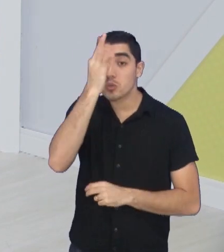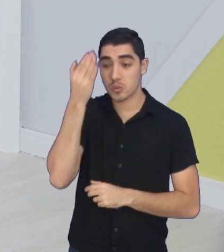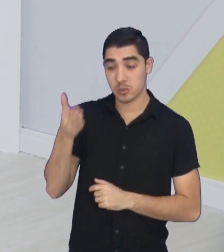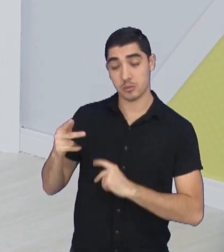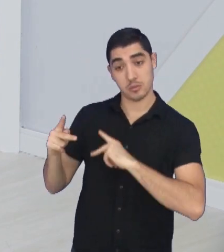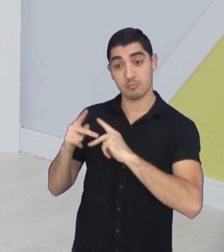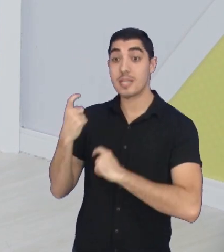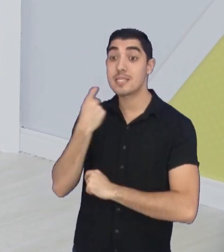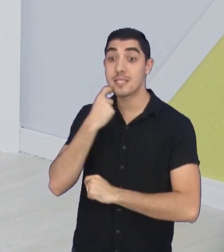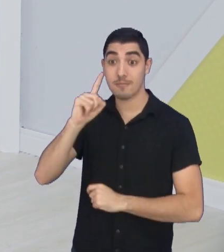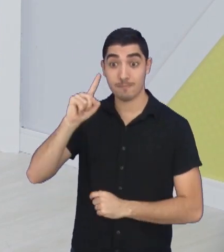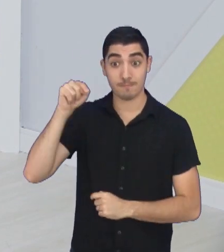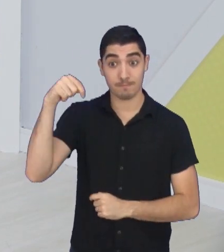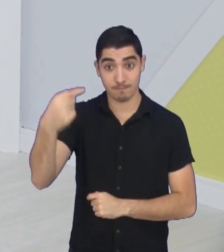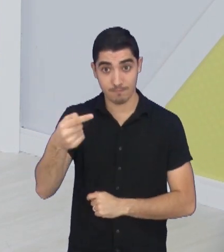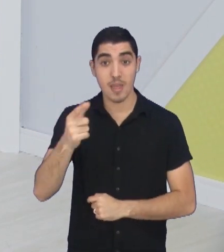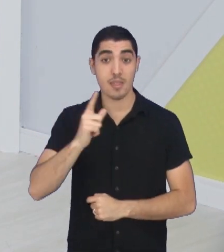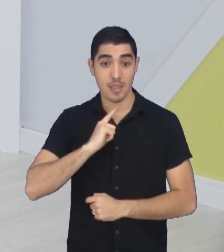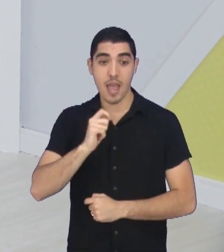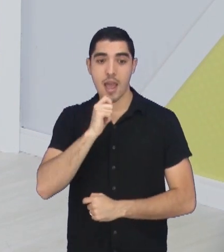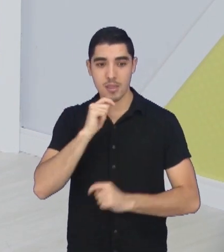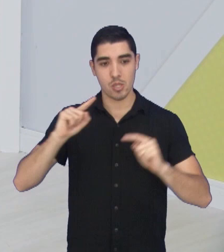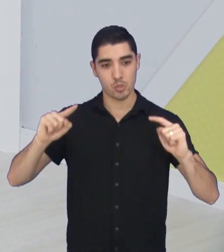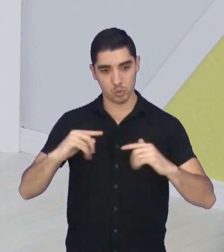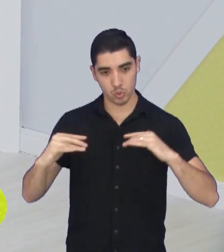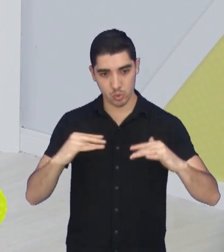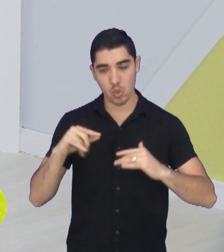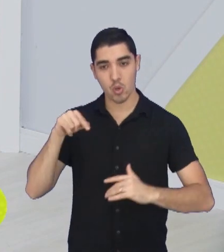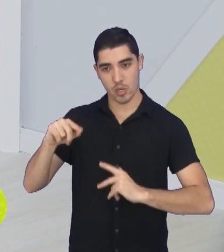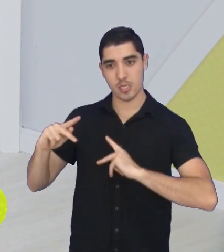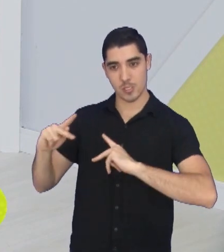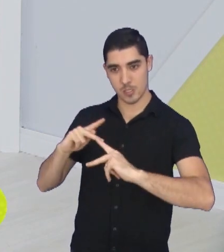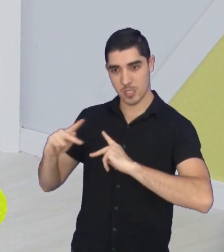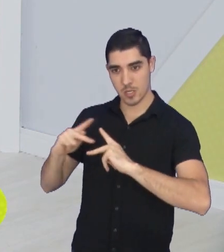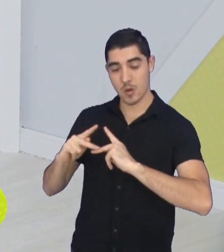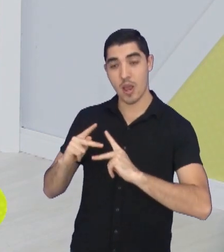Próxima sexta-feira tem mais bola rolando para o São José dentro da Liga Nacional.